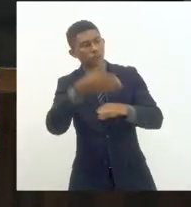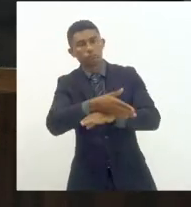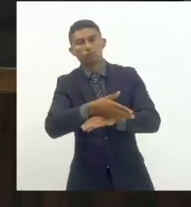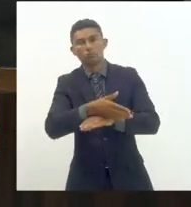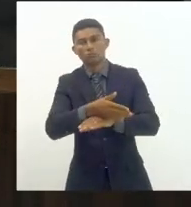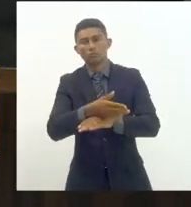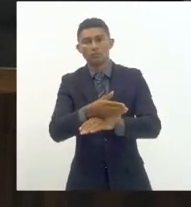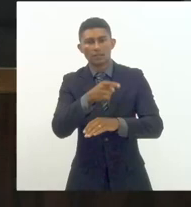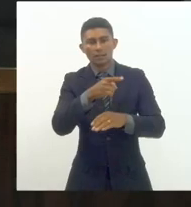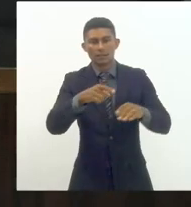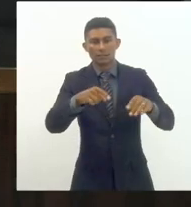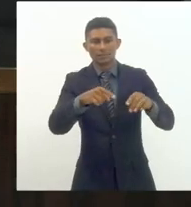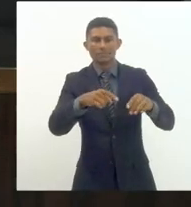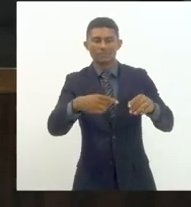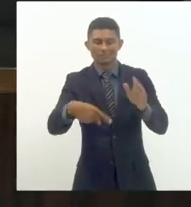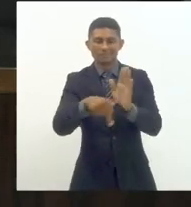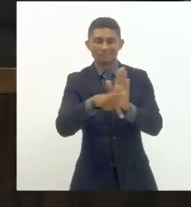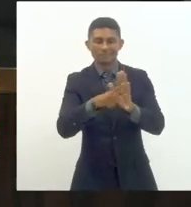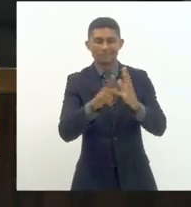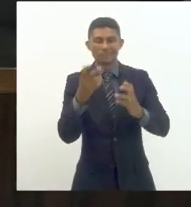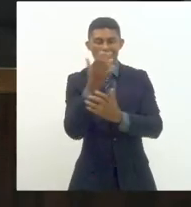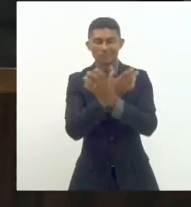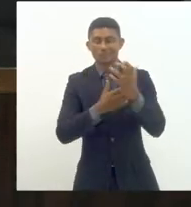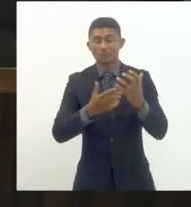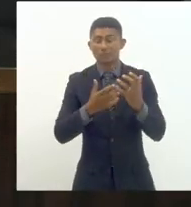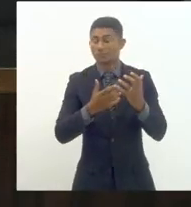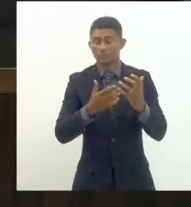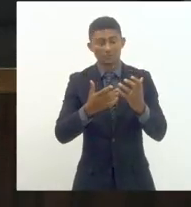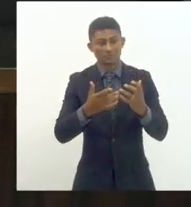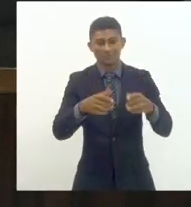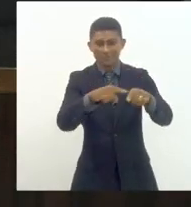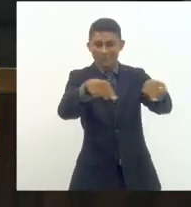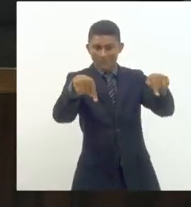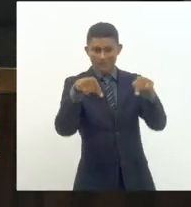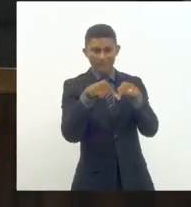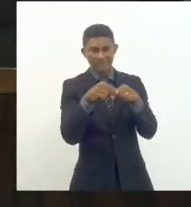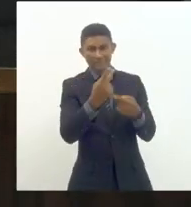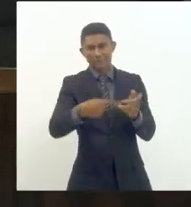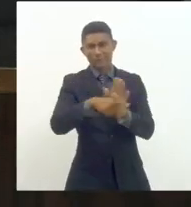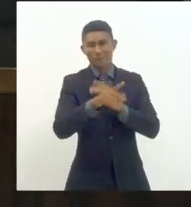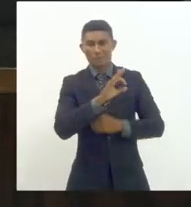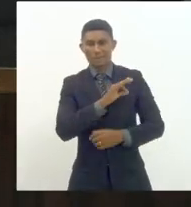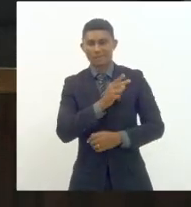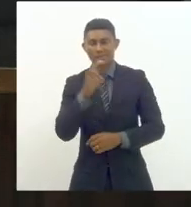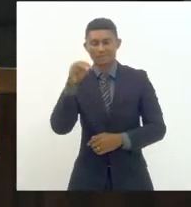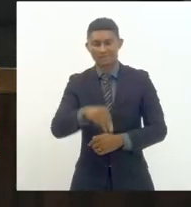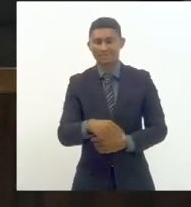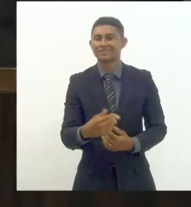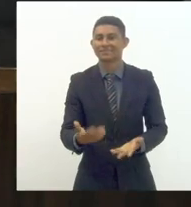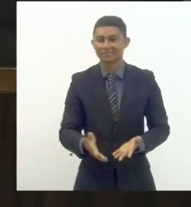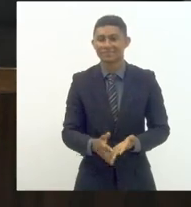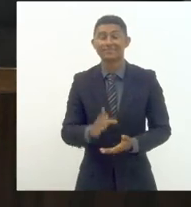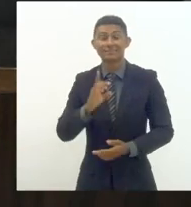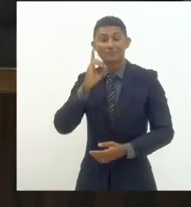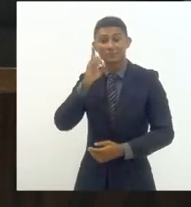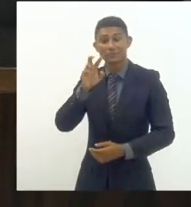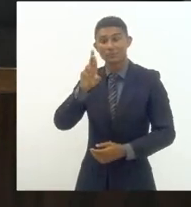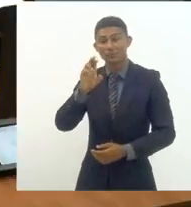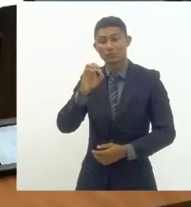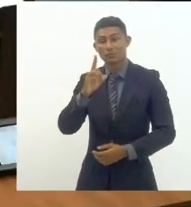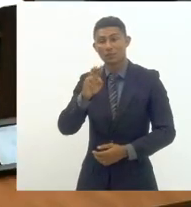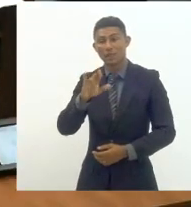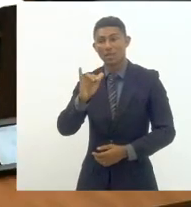músico da Polícia Militar QPMP-4 e da outras providências. Pela Comissão de Constituição e Justiça, deputado Rodrigo Amorim.